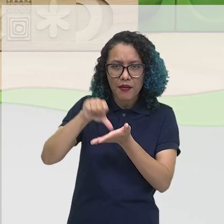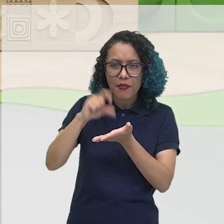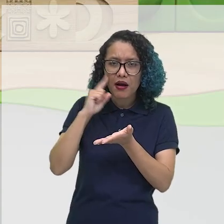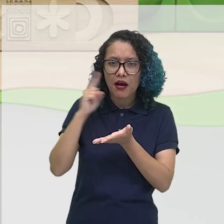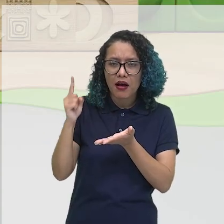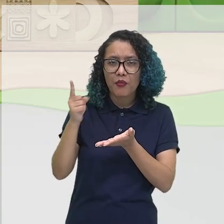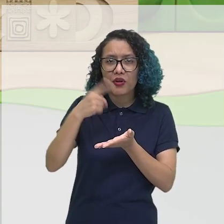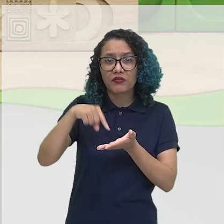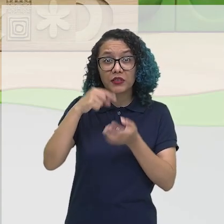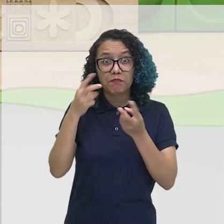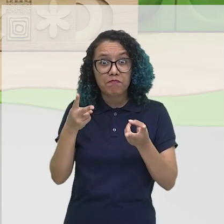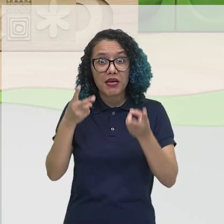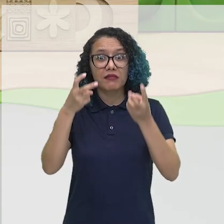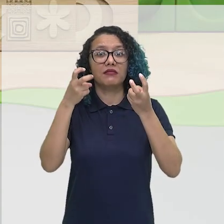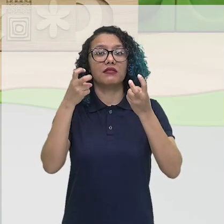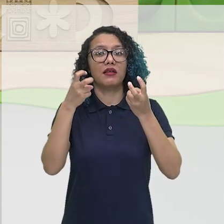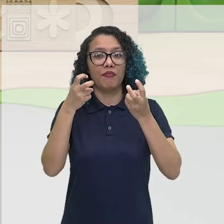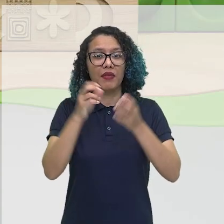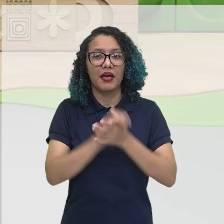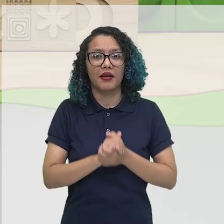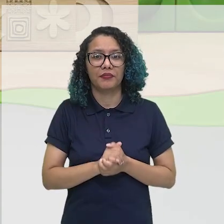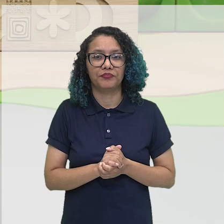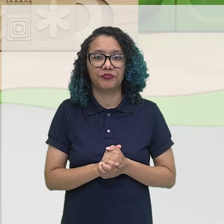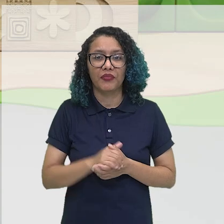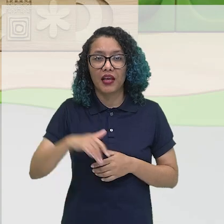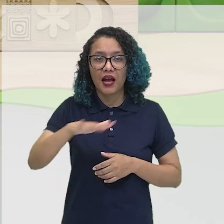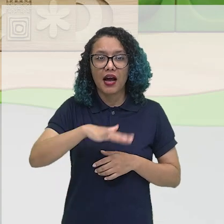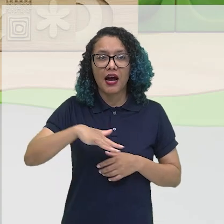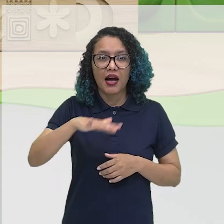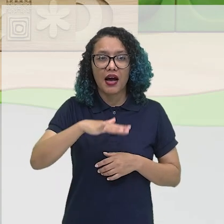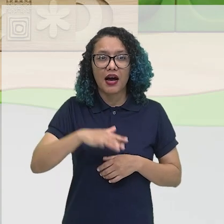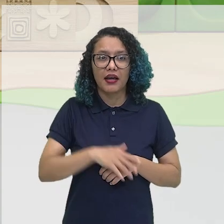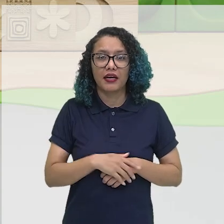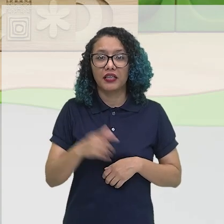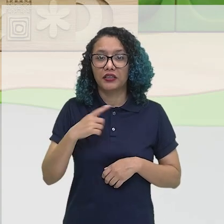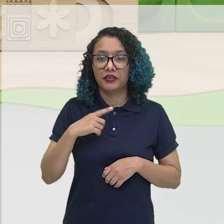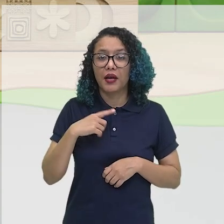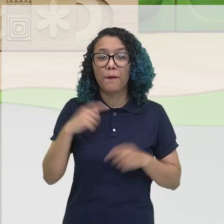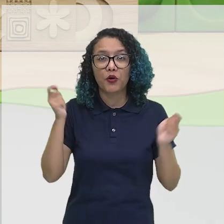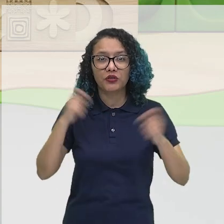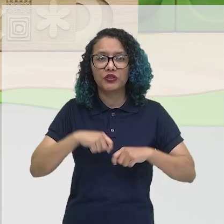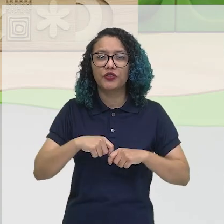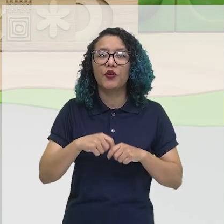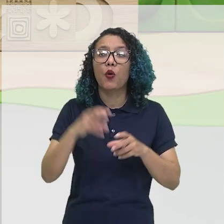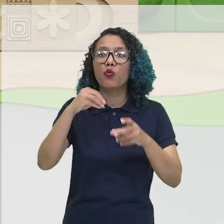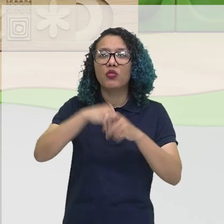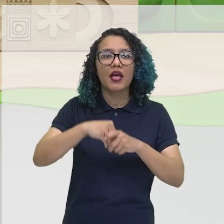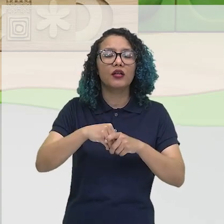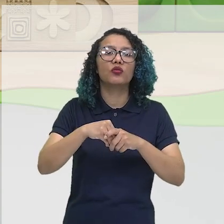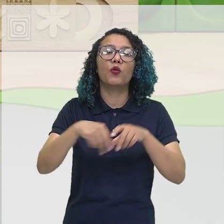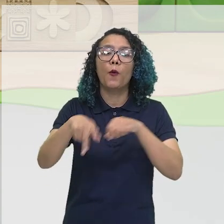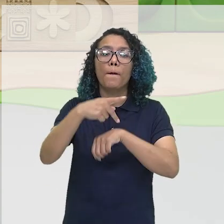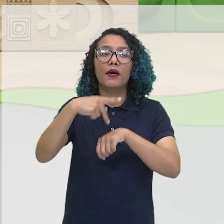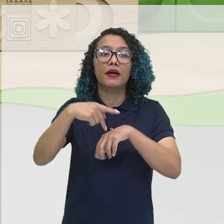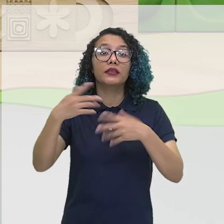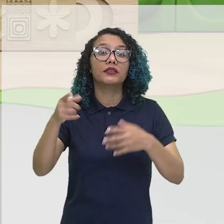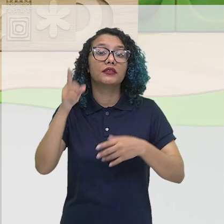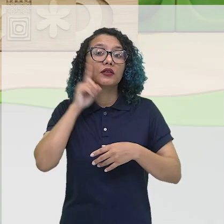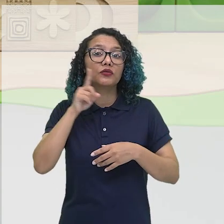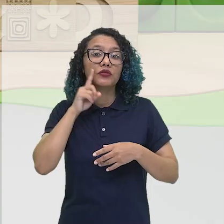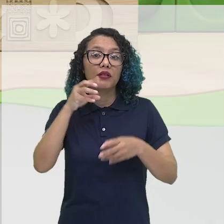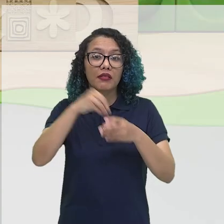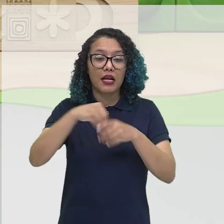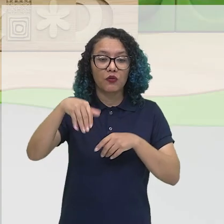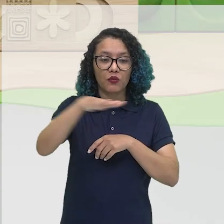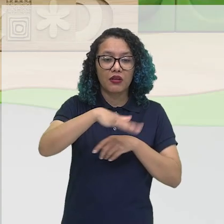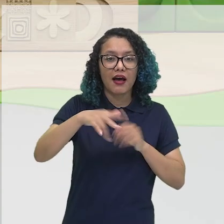ter ideia, na extensão caberia o país dos Estados Unidos dentro da extensão da